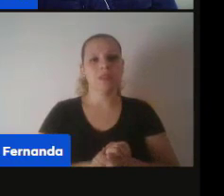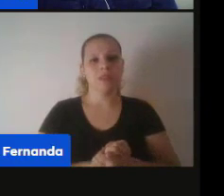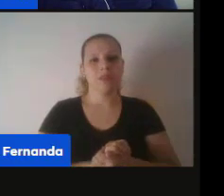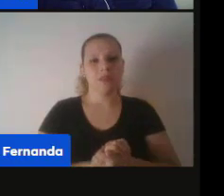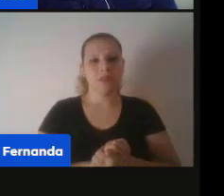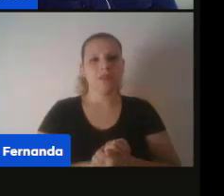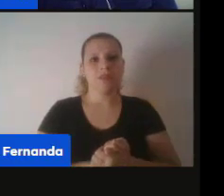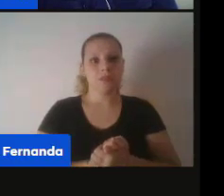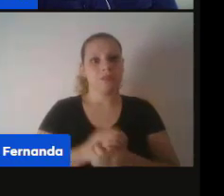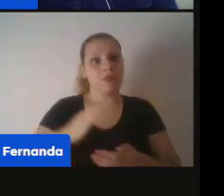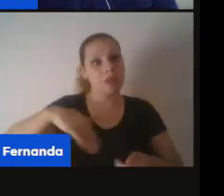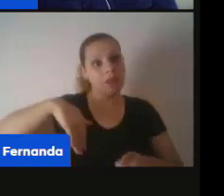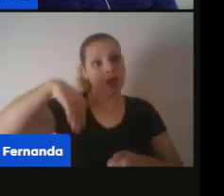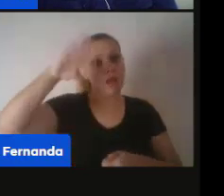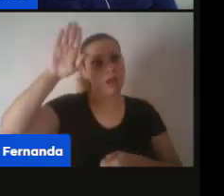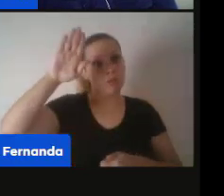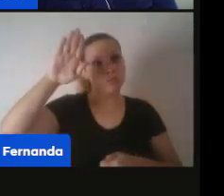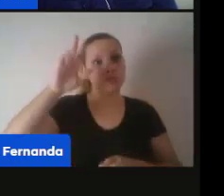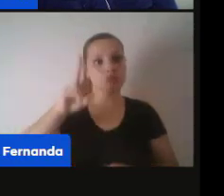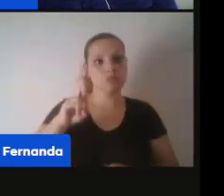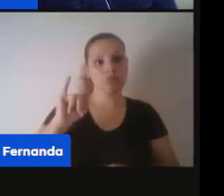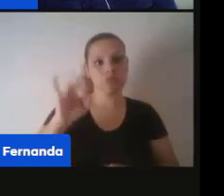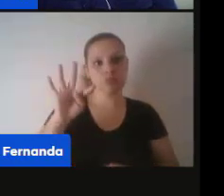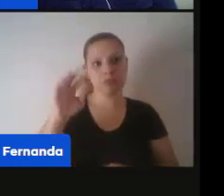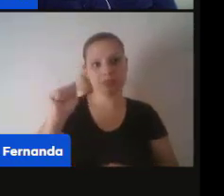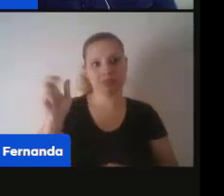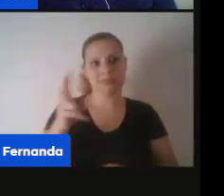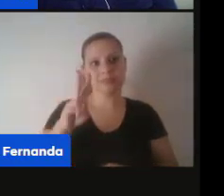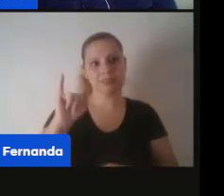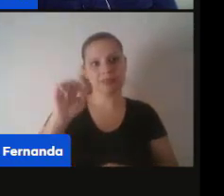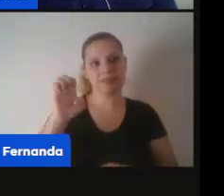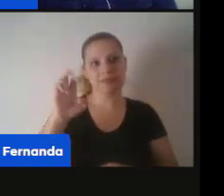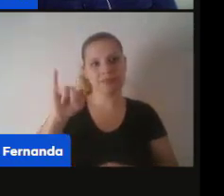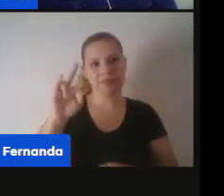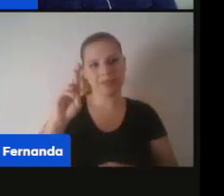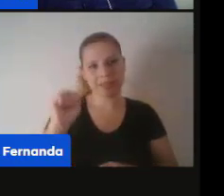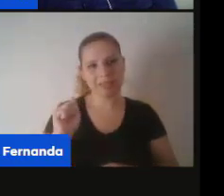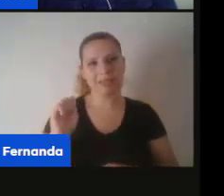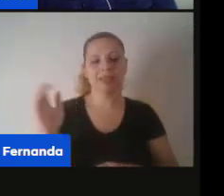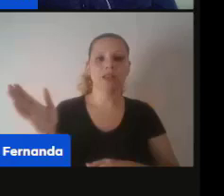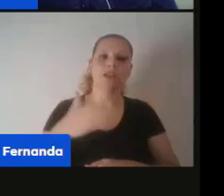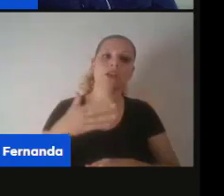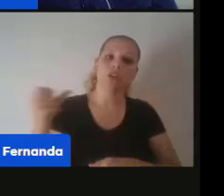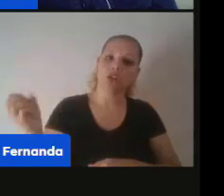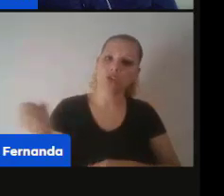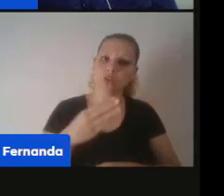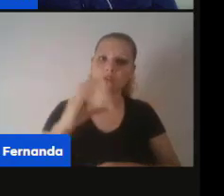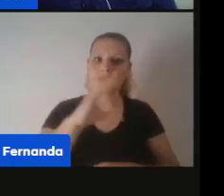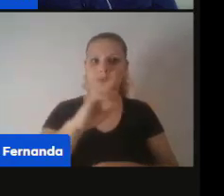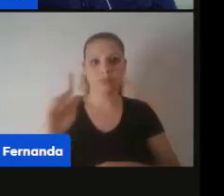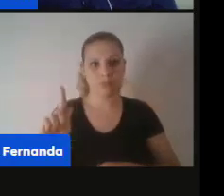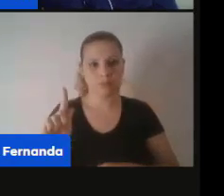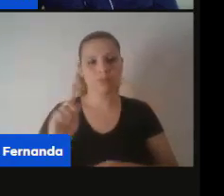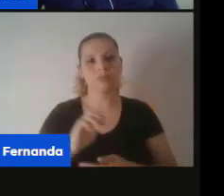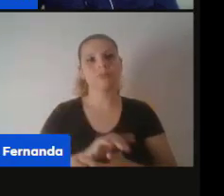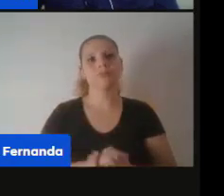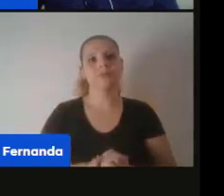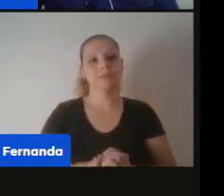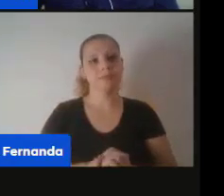aí que está muito alto, Rita Vieira, Los Angeles, Nova Campo Grande, Tijuca, Margarida e Caiobá.